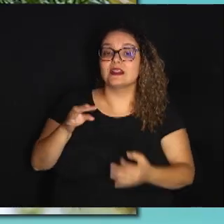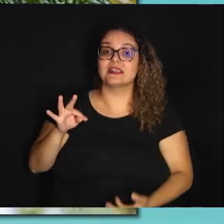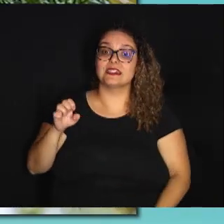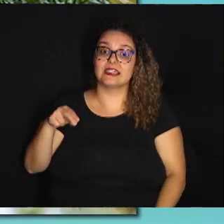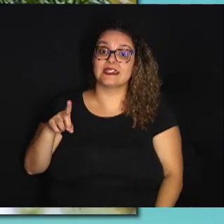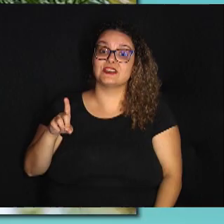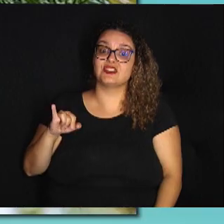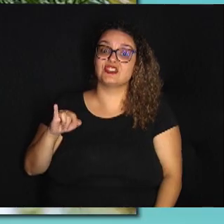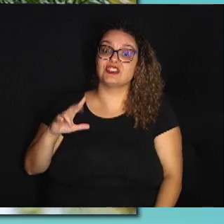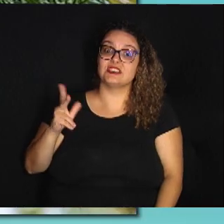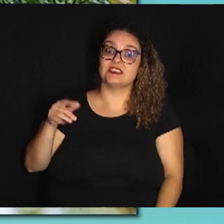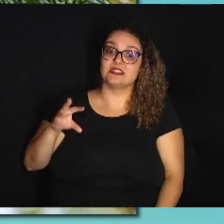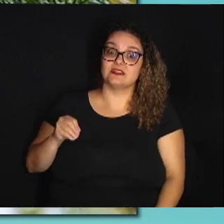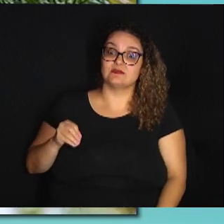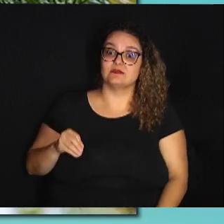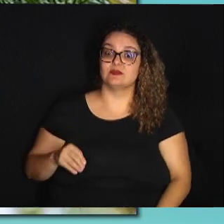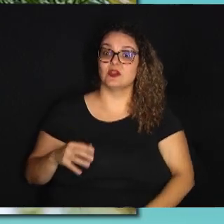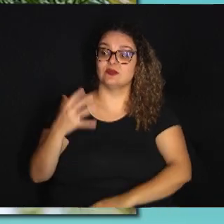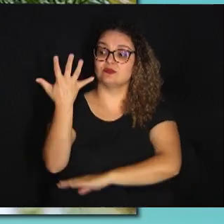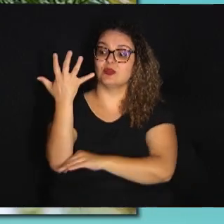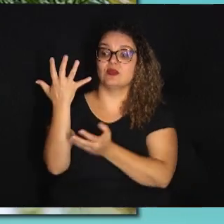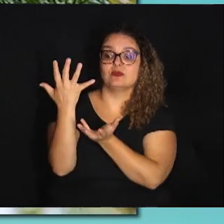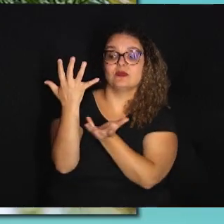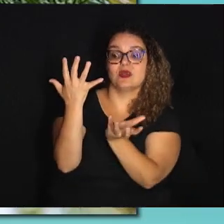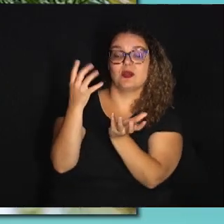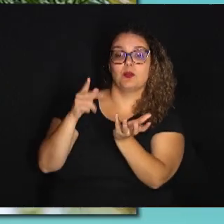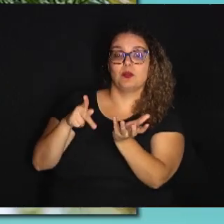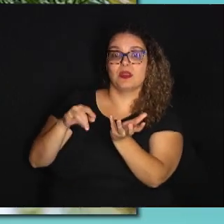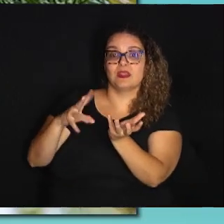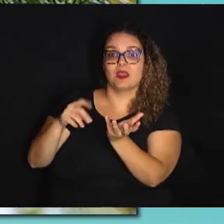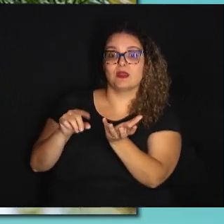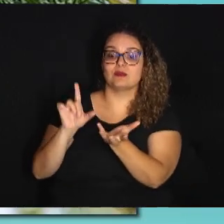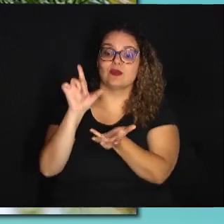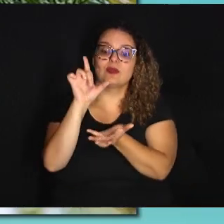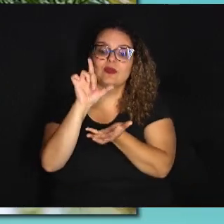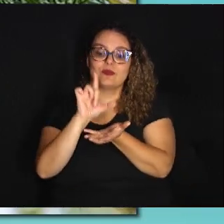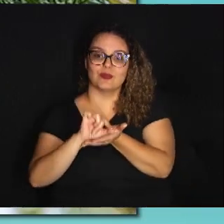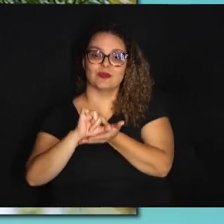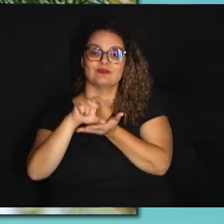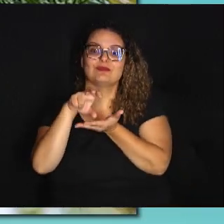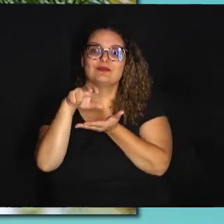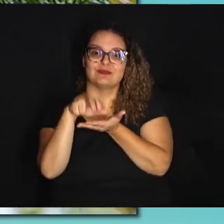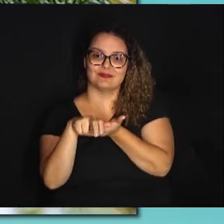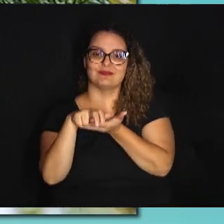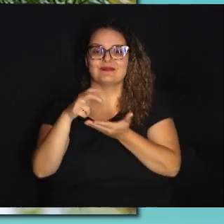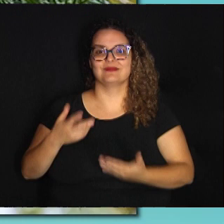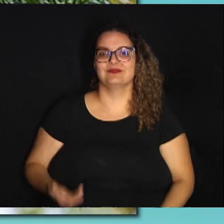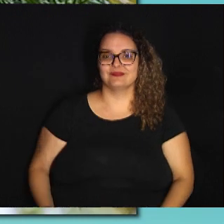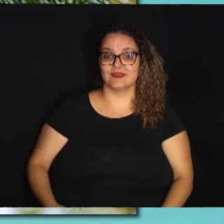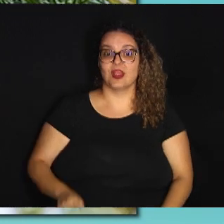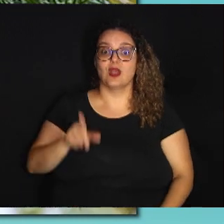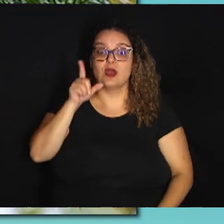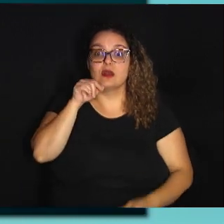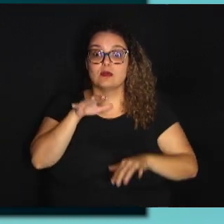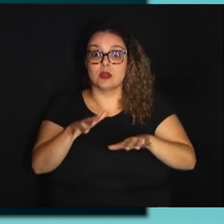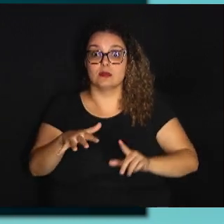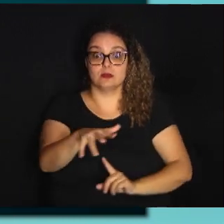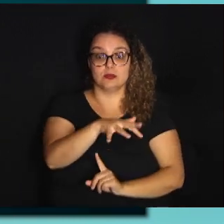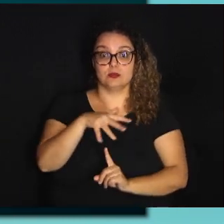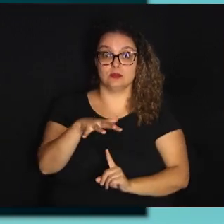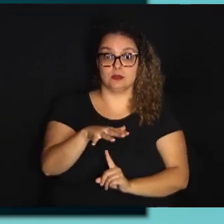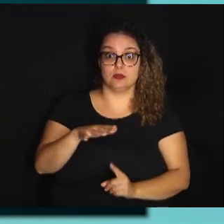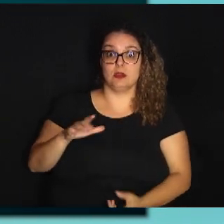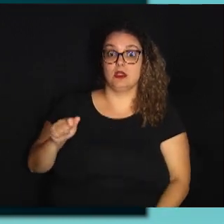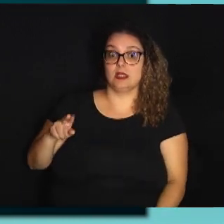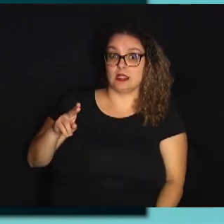capturou uma bela imagem de um tentilhão grisalho em um galho nevado de pinheiro. A foto foi tirada no Alasca. Na